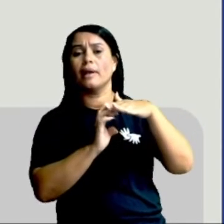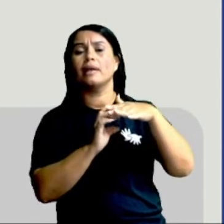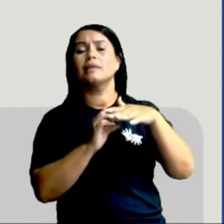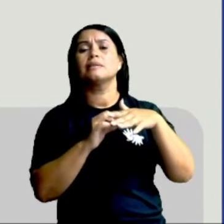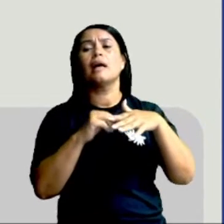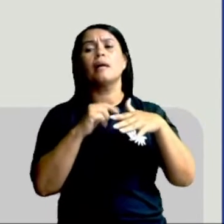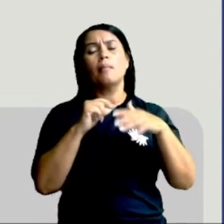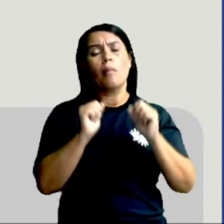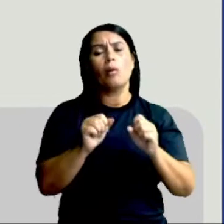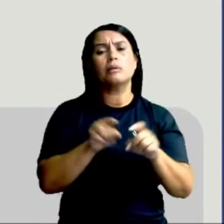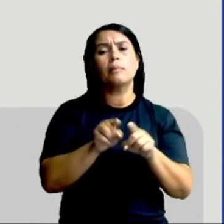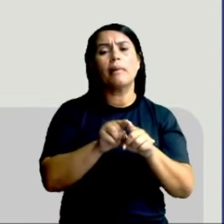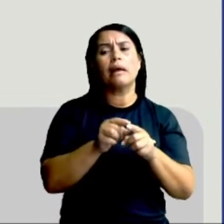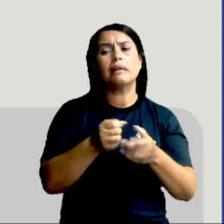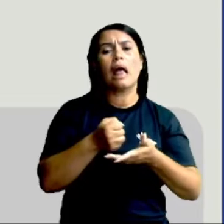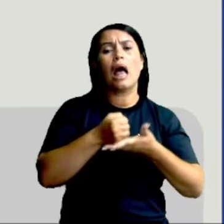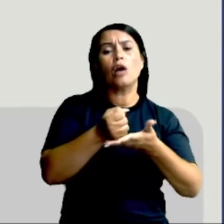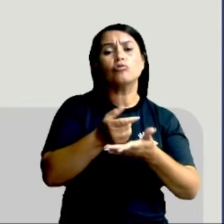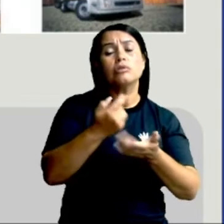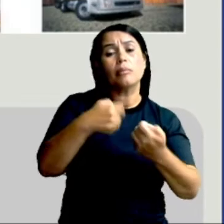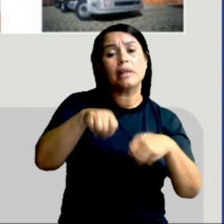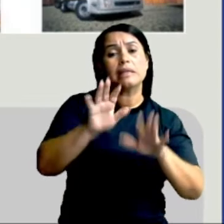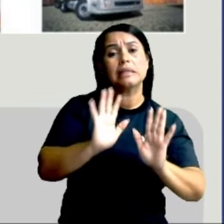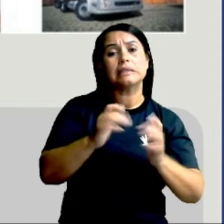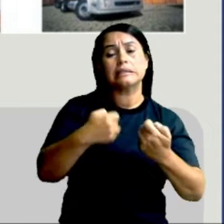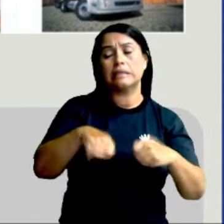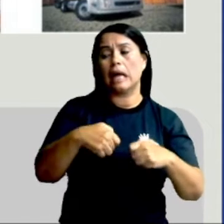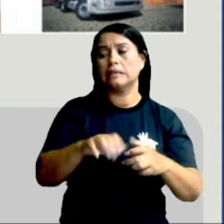satisfazer determinadas necessidades.